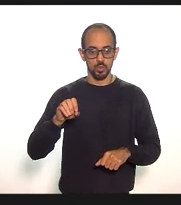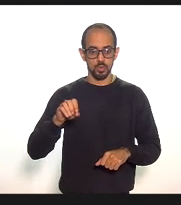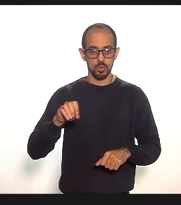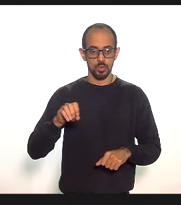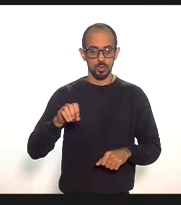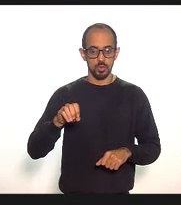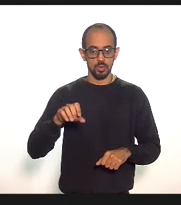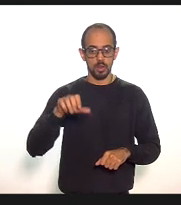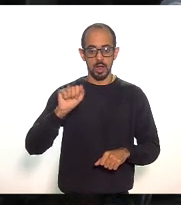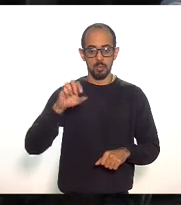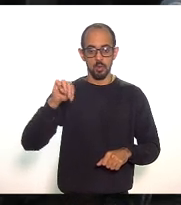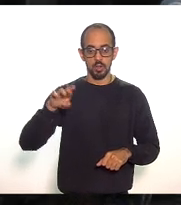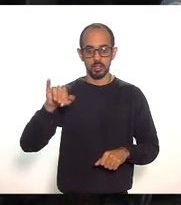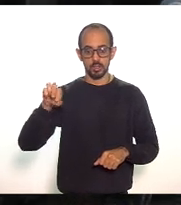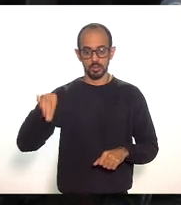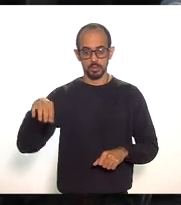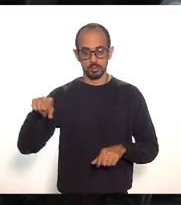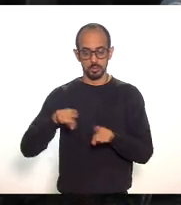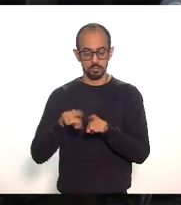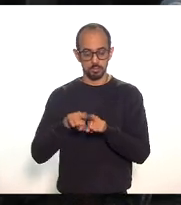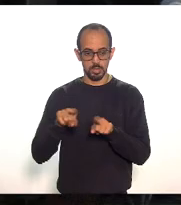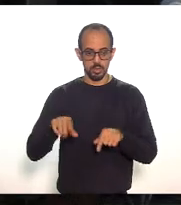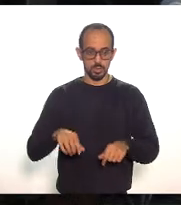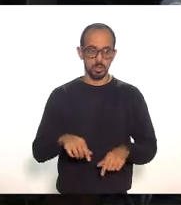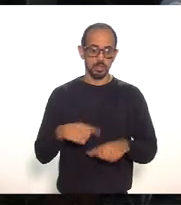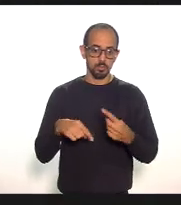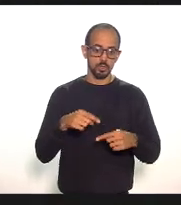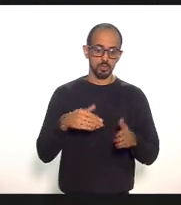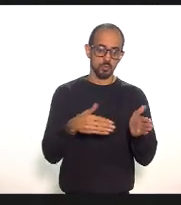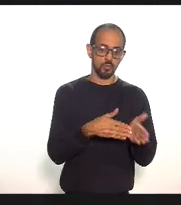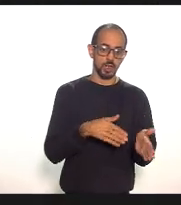presidente. Fica por último a Renata. Vamos lá, deputada Zeidan.